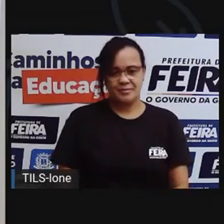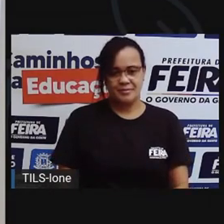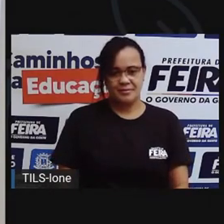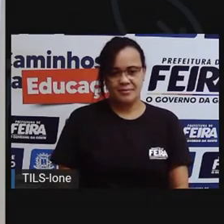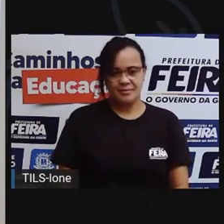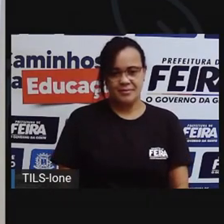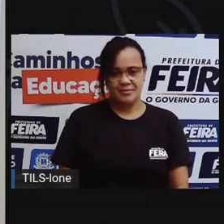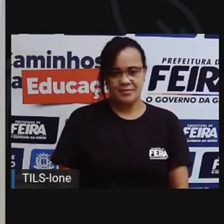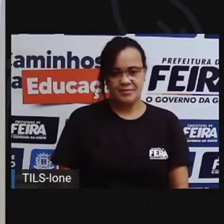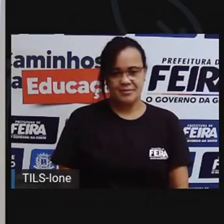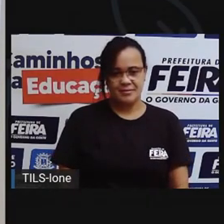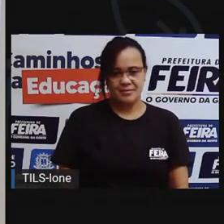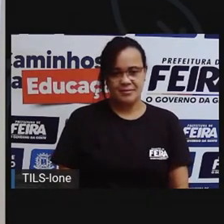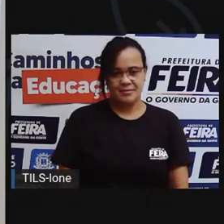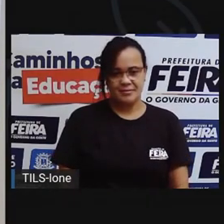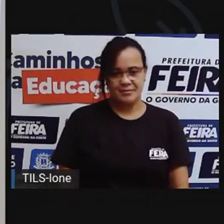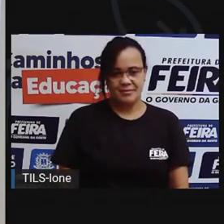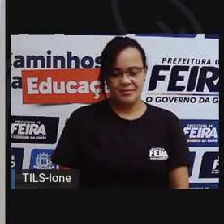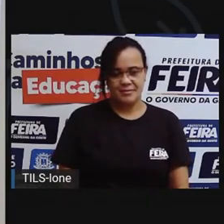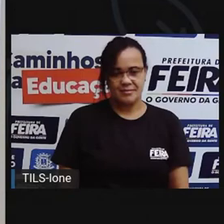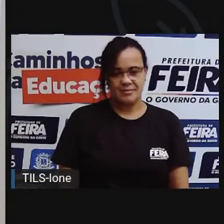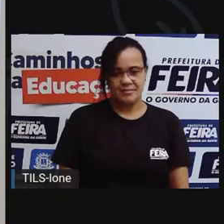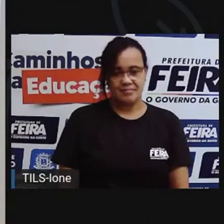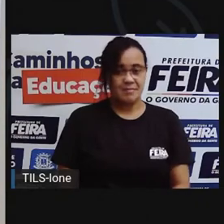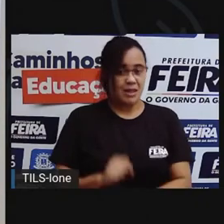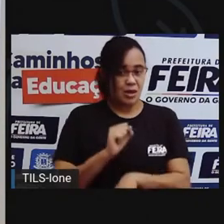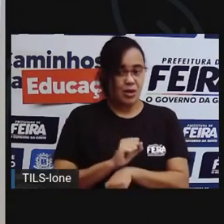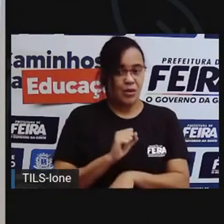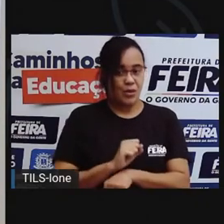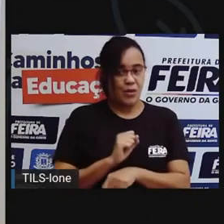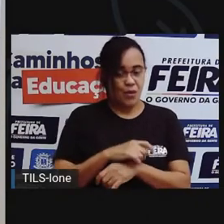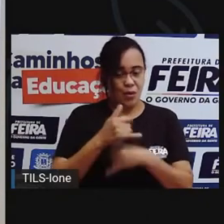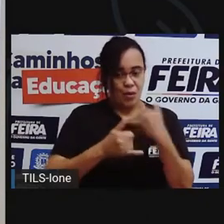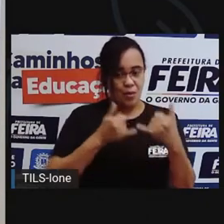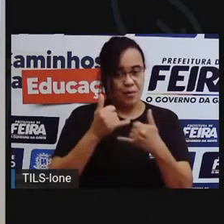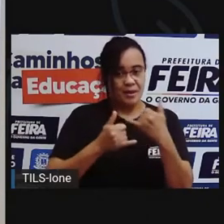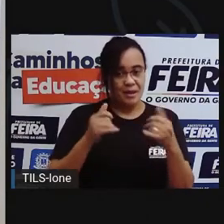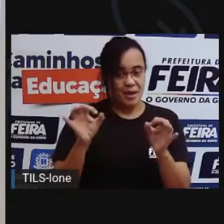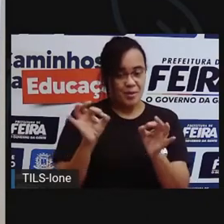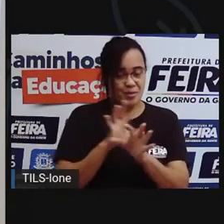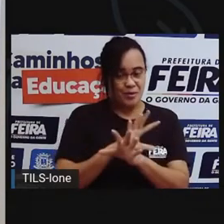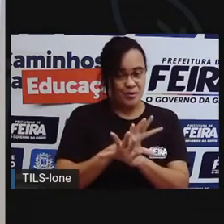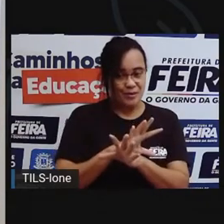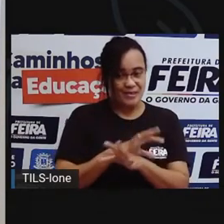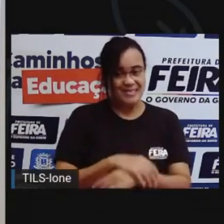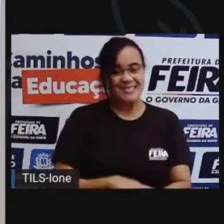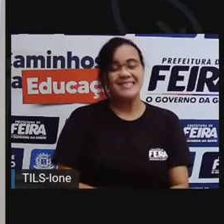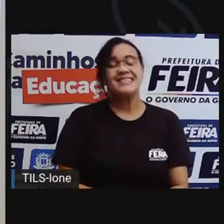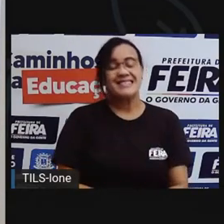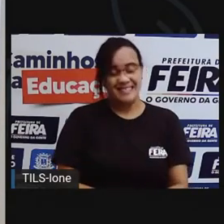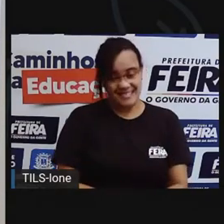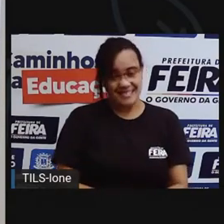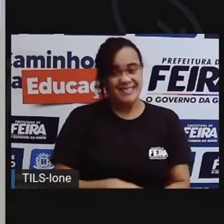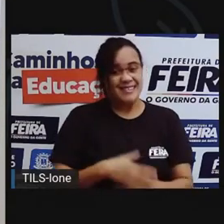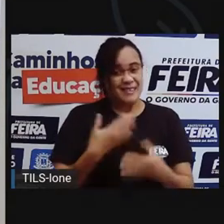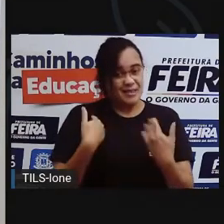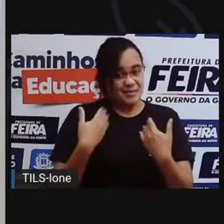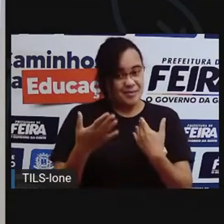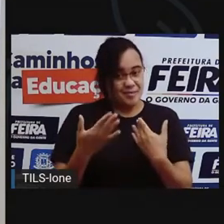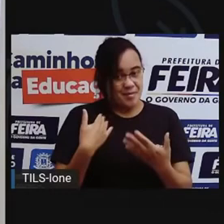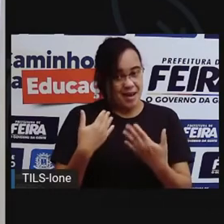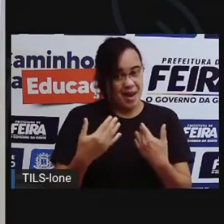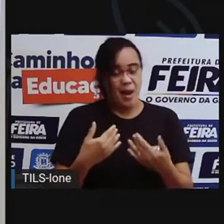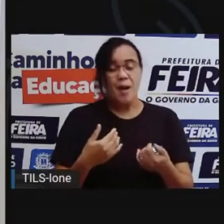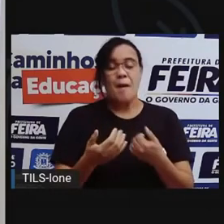Já já está acabando. Já já nosso brinquedo vai ficar pronto. E a gente vai poder brincar.